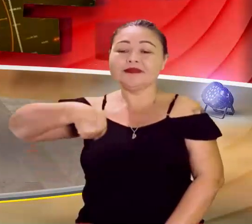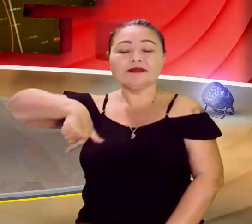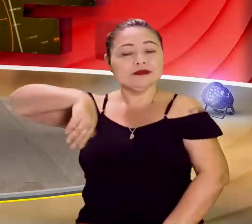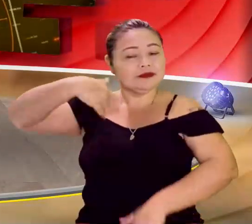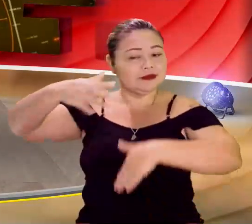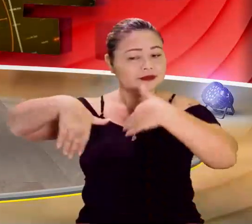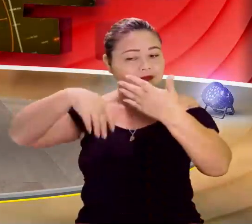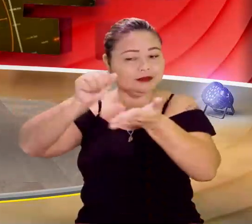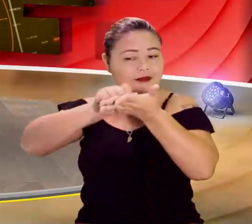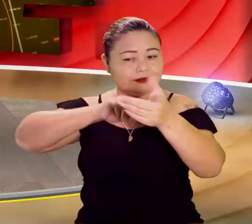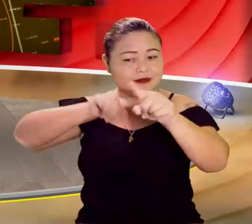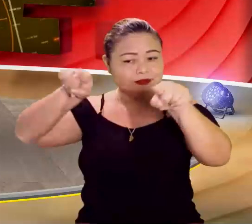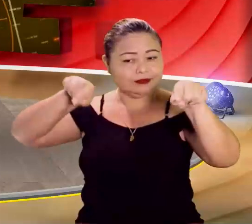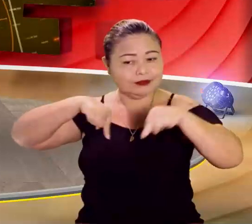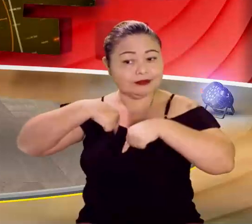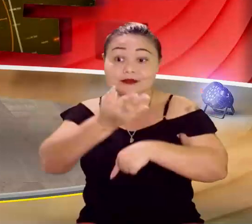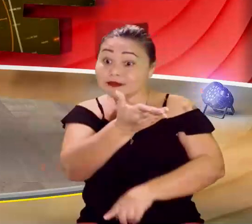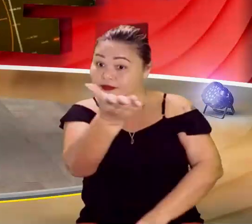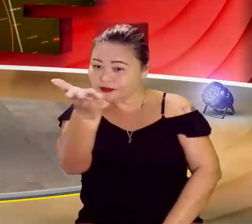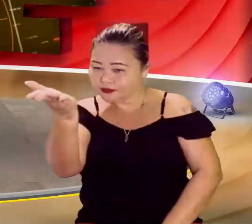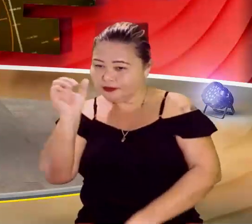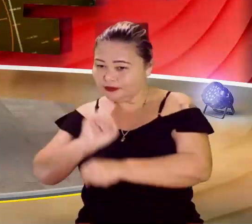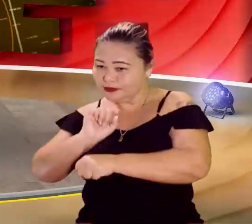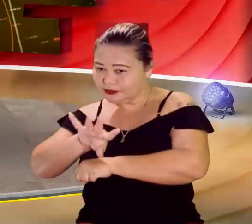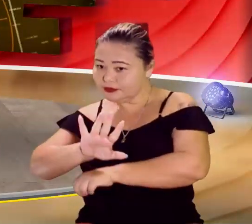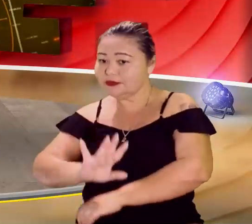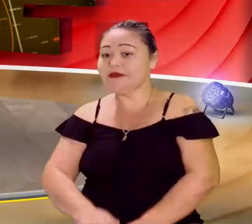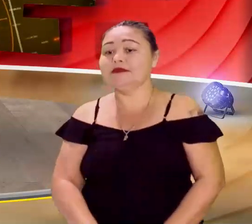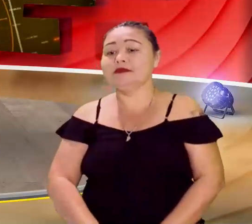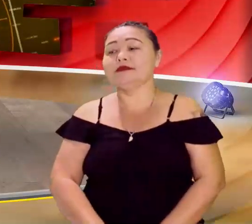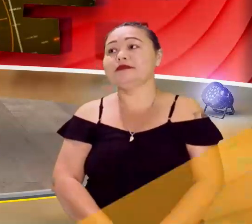longe e as atividades de sala é com vocês. Até já!